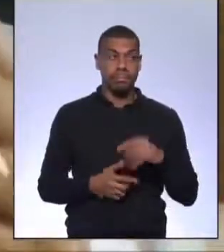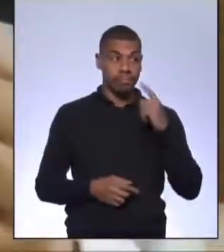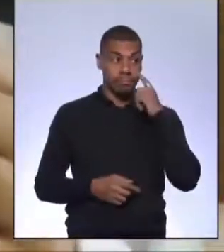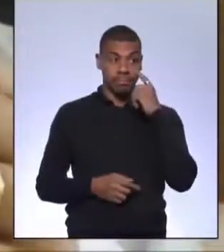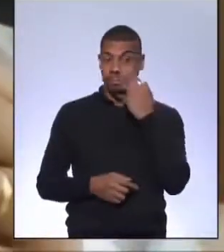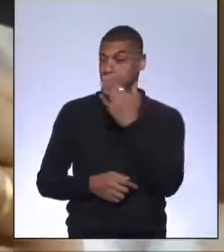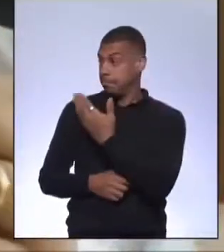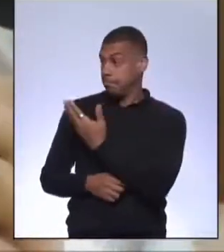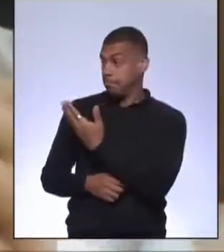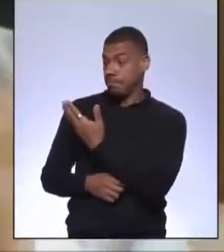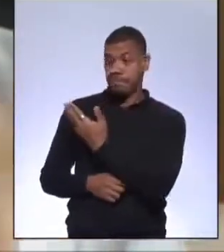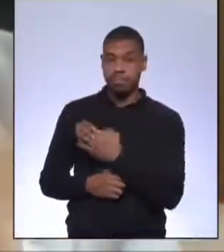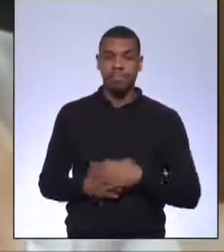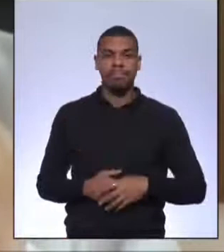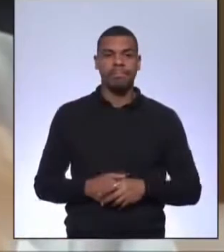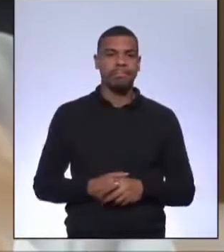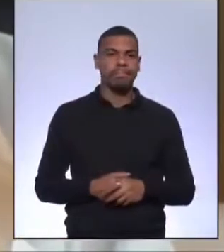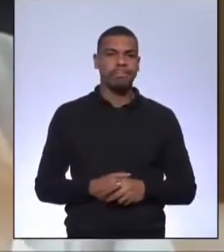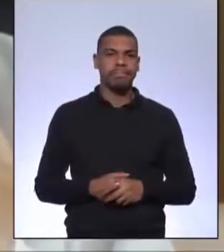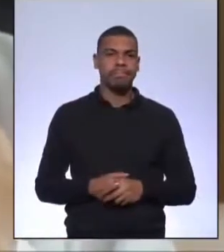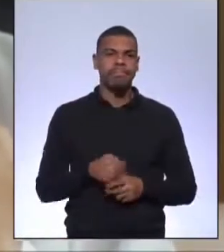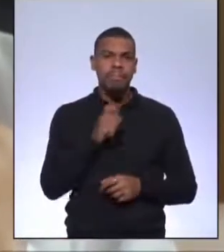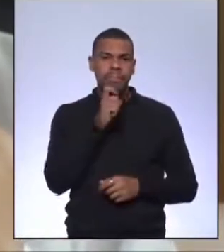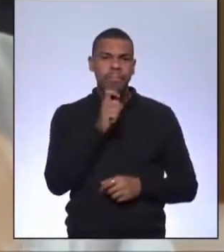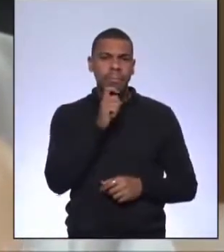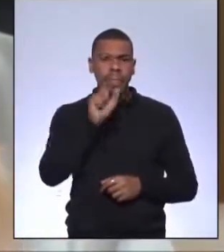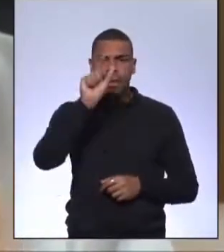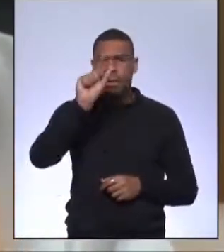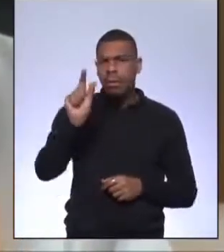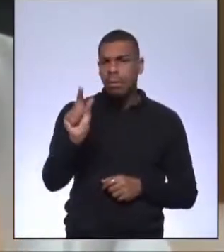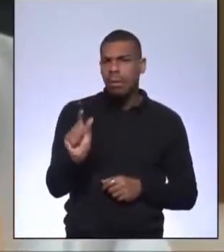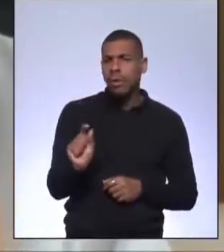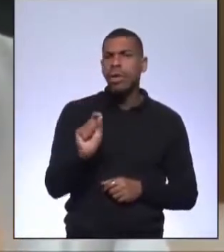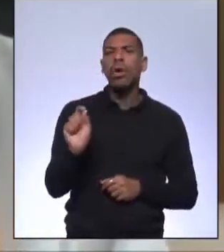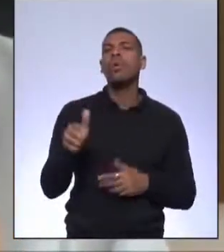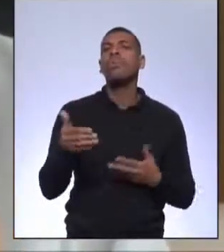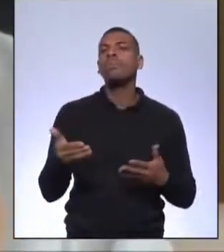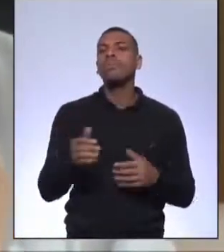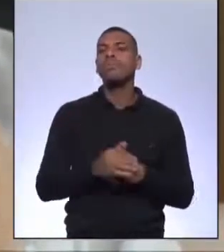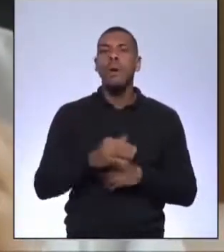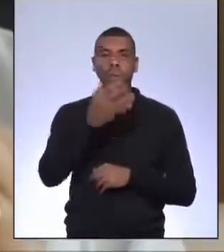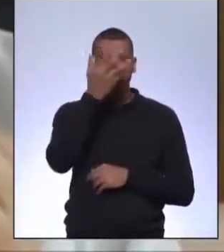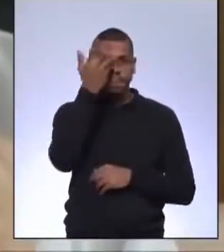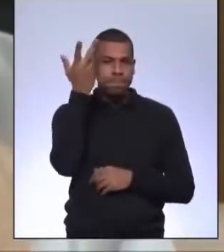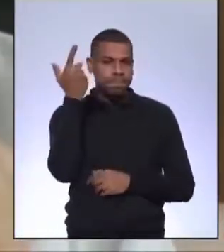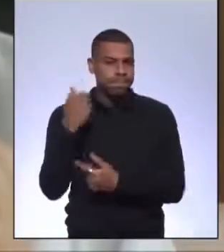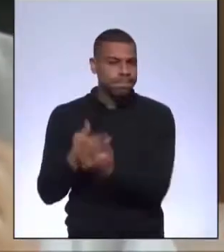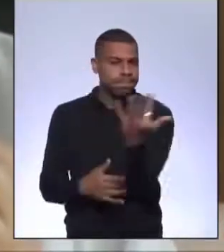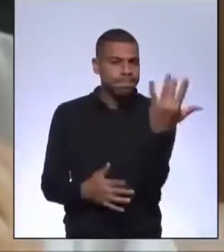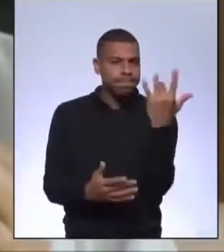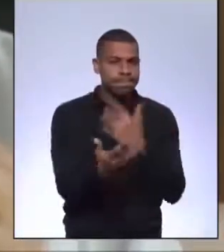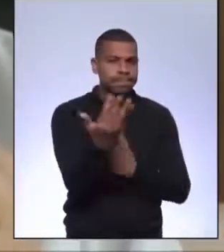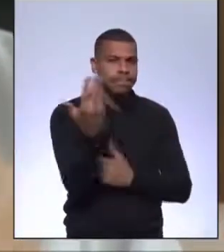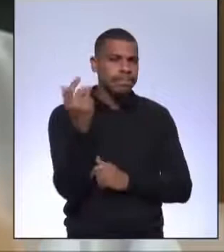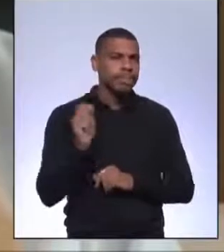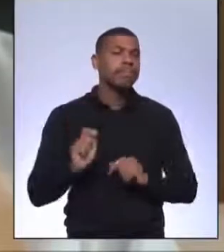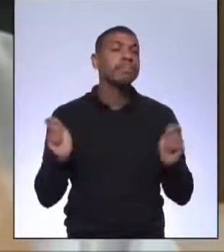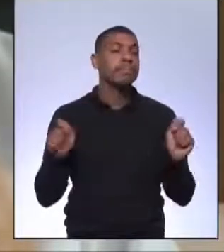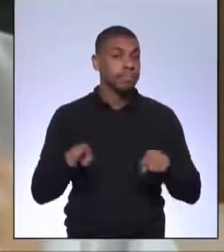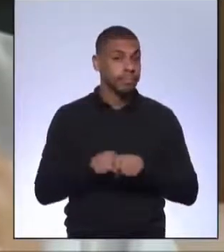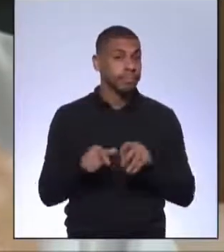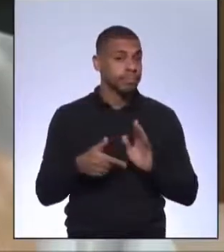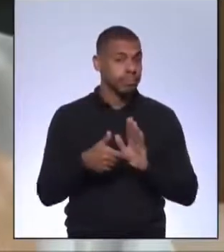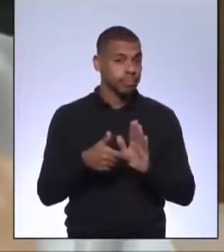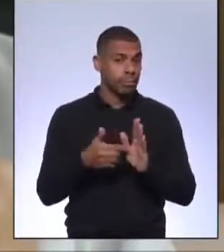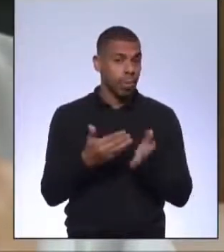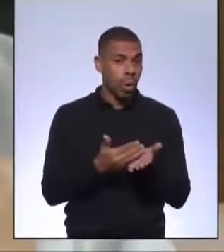Então, ó, aqui no cantinho você vai começar a ver uma manchinha verde. Já é Mata Atlântica, tá bom? A Mata Atlântica, ó, ela começa aqui